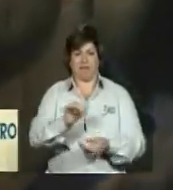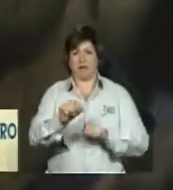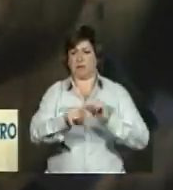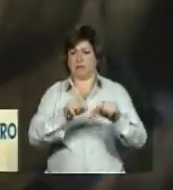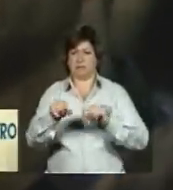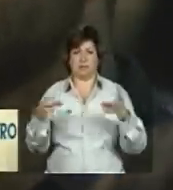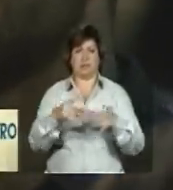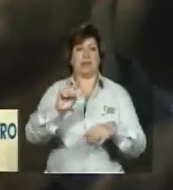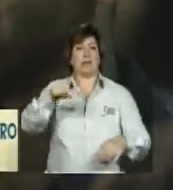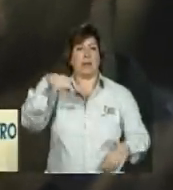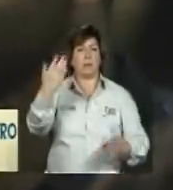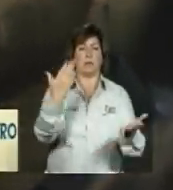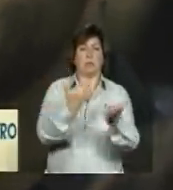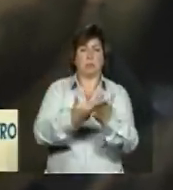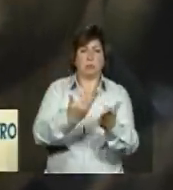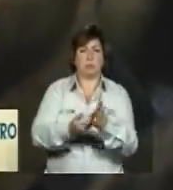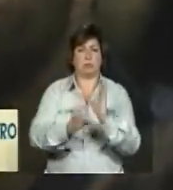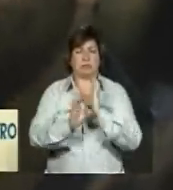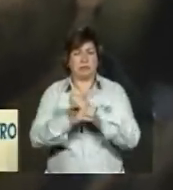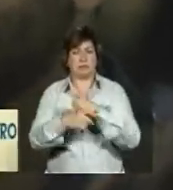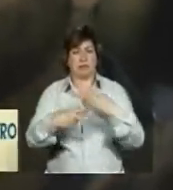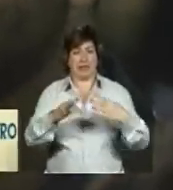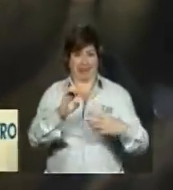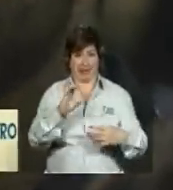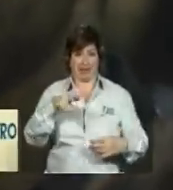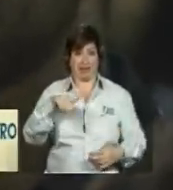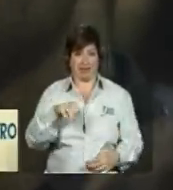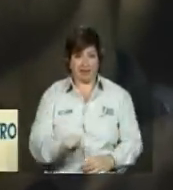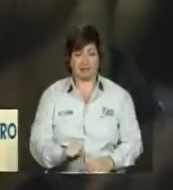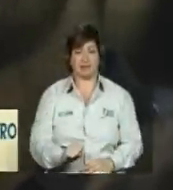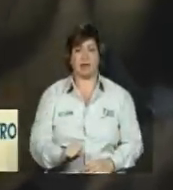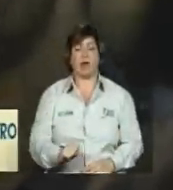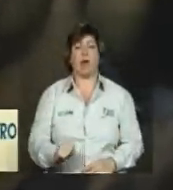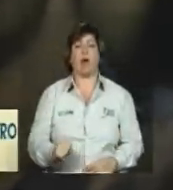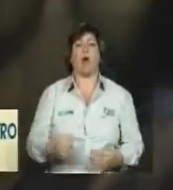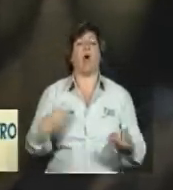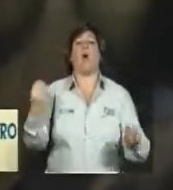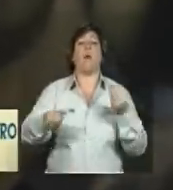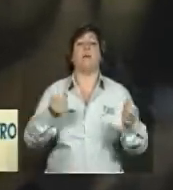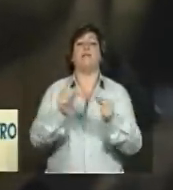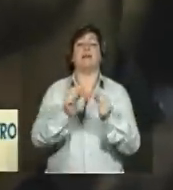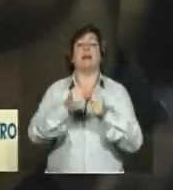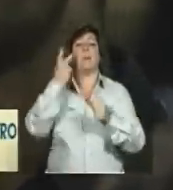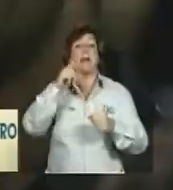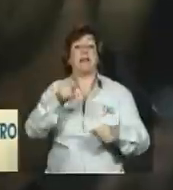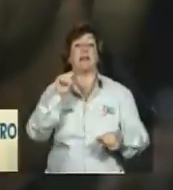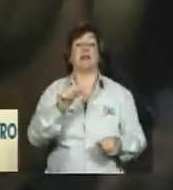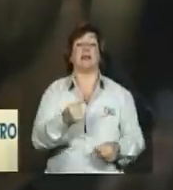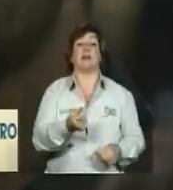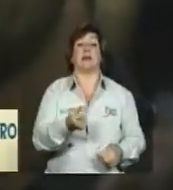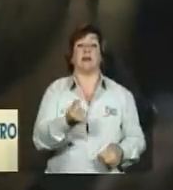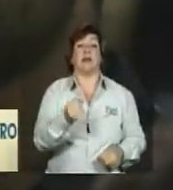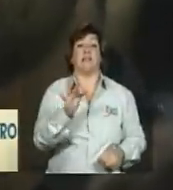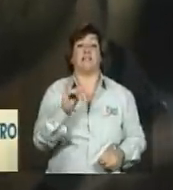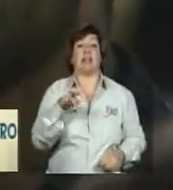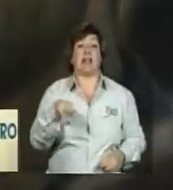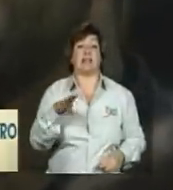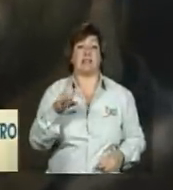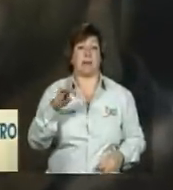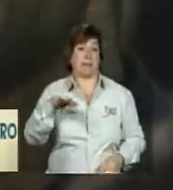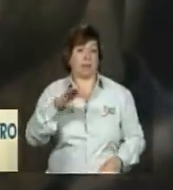futuros estudos de cientistas, enfim, as metas técnicas, como fazer para definir o financiamento dessas